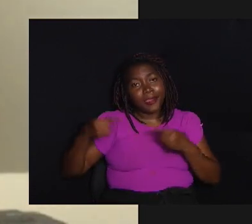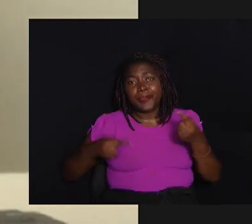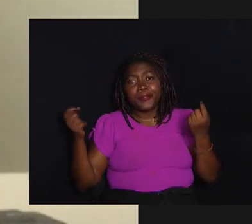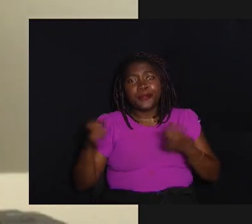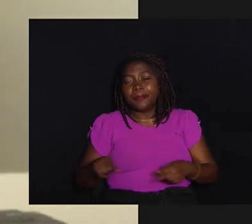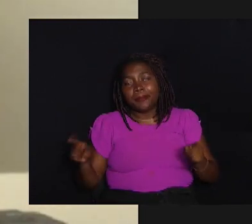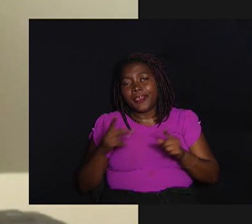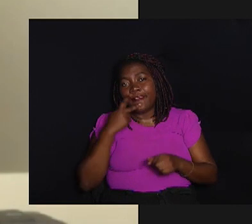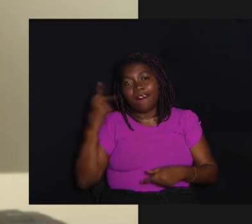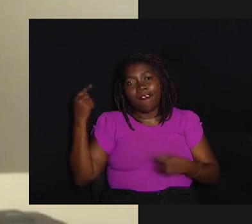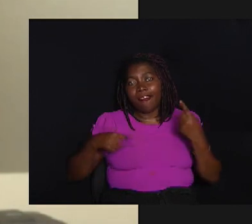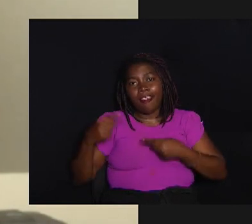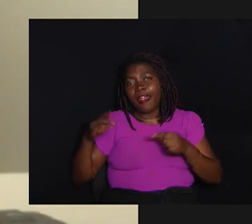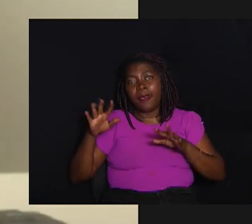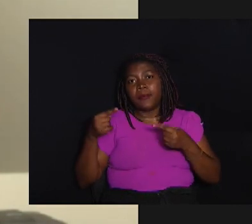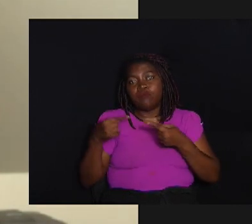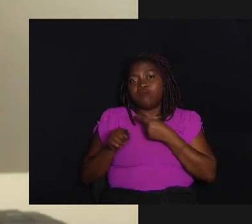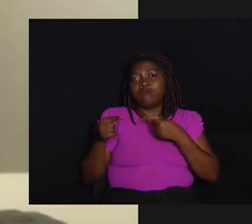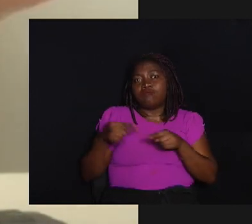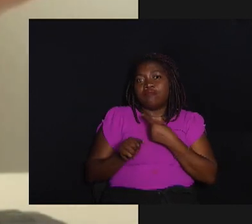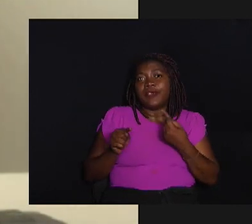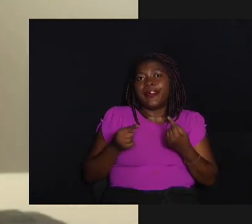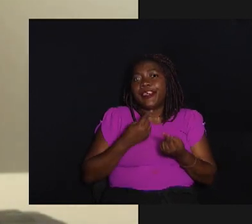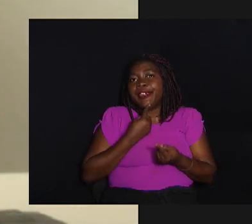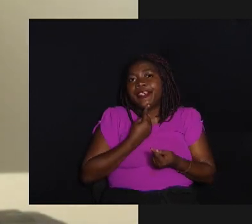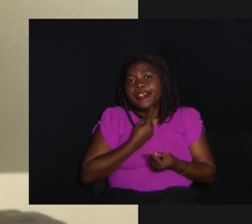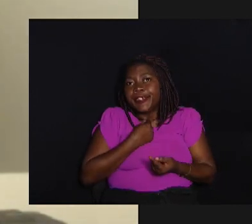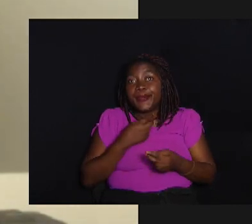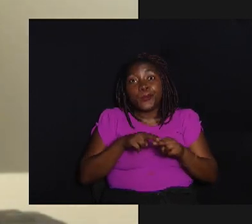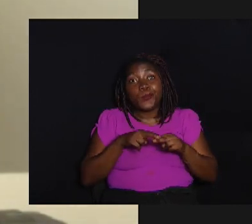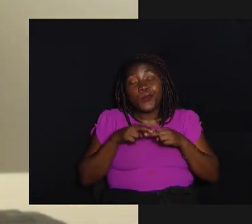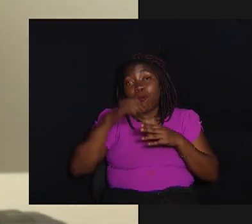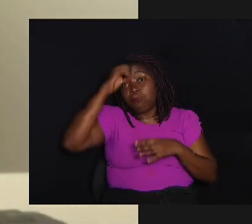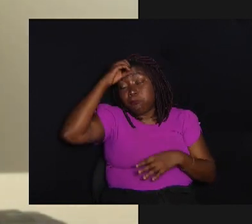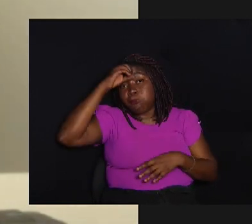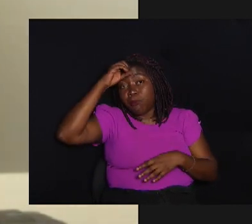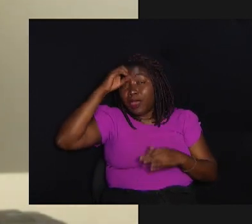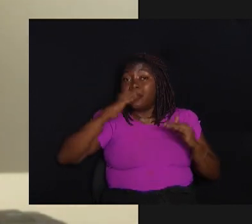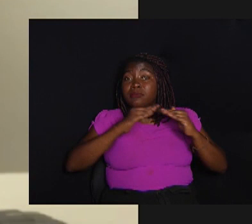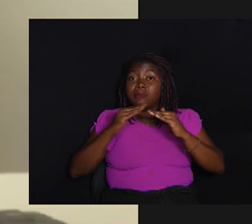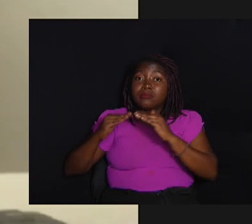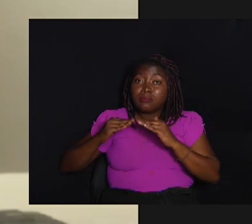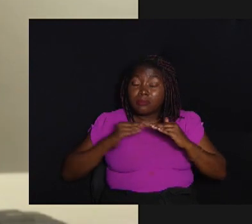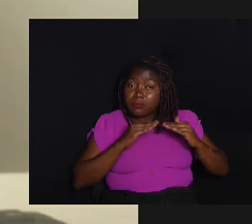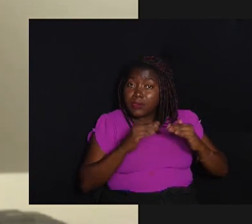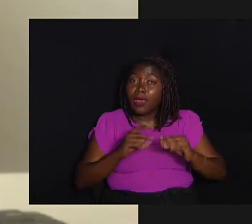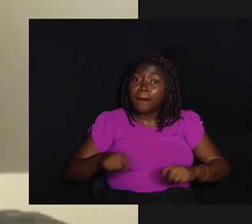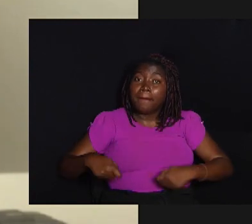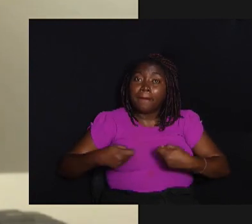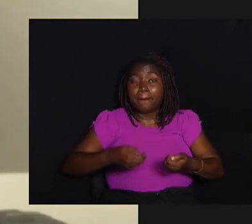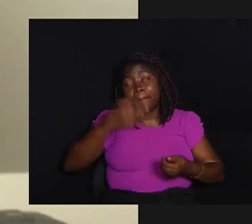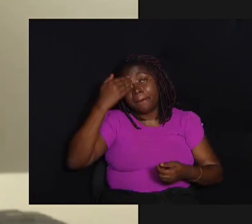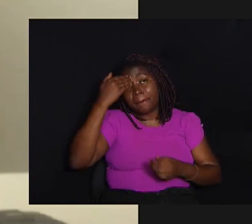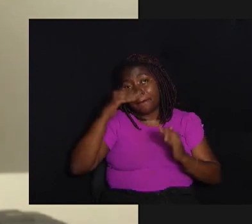em conflito, uma divergência de interesses por desconhecimento, que são de conciliação, que é para levar uma conciliação para essas